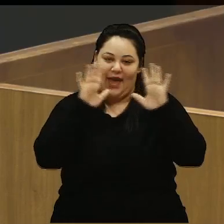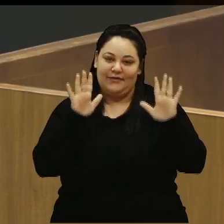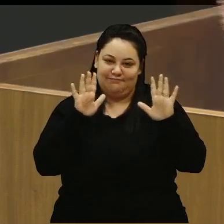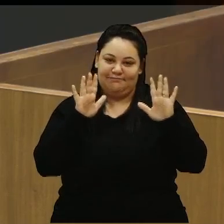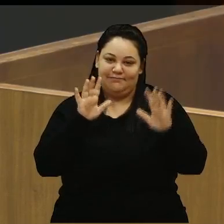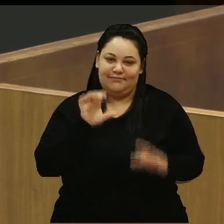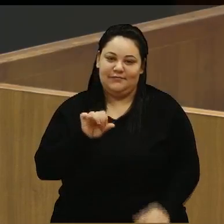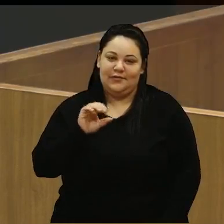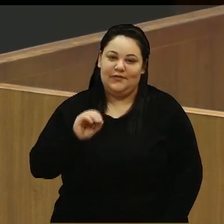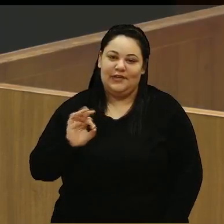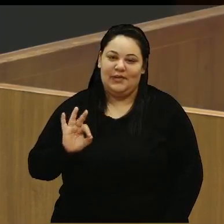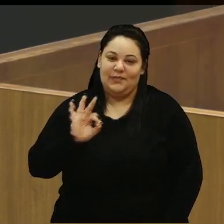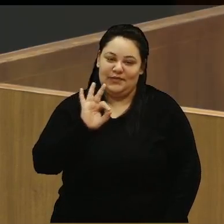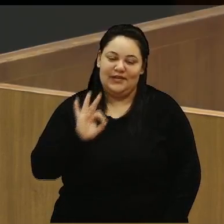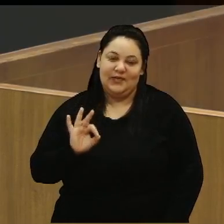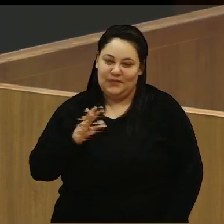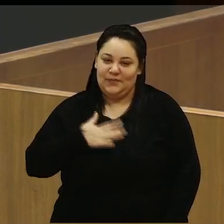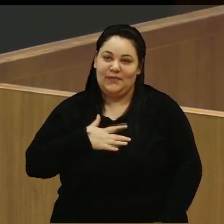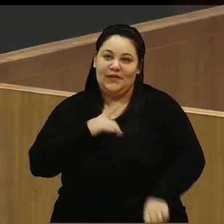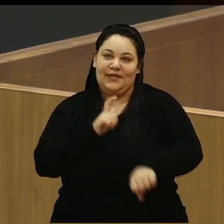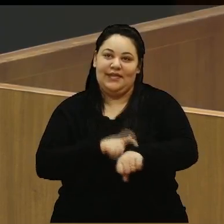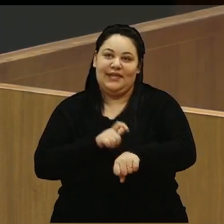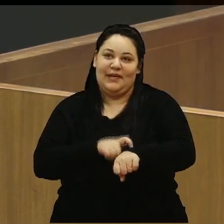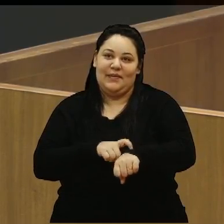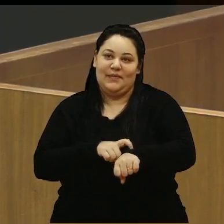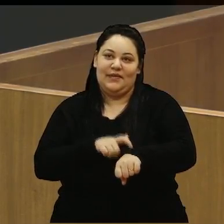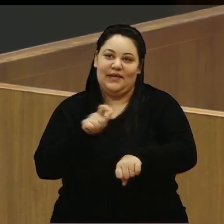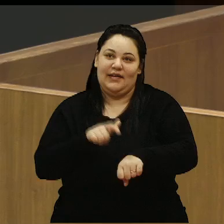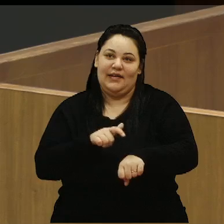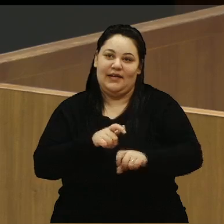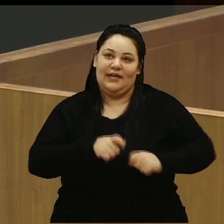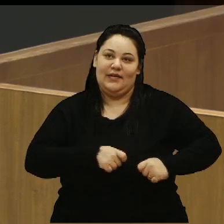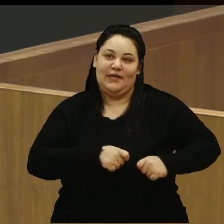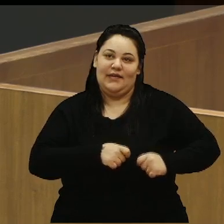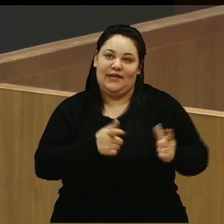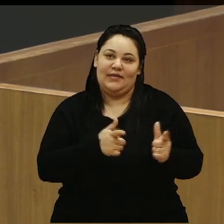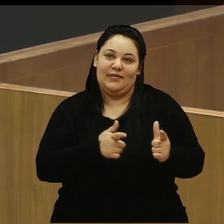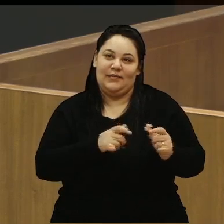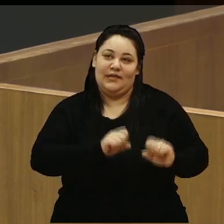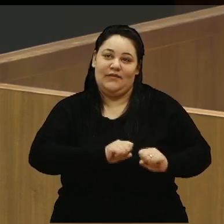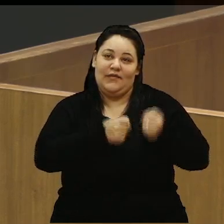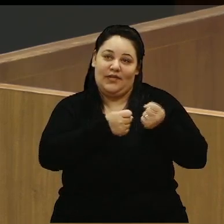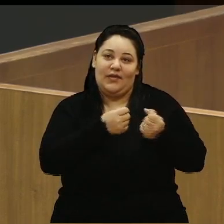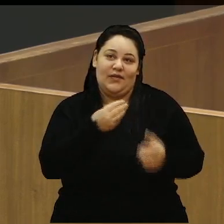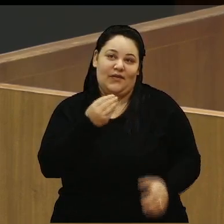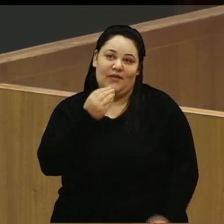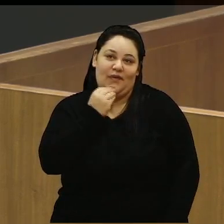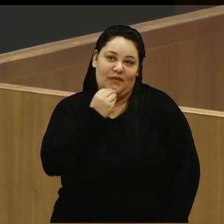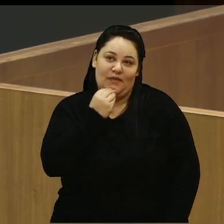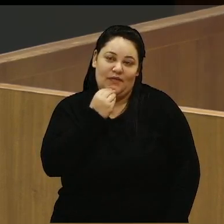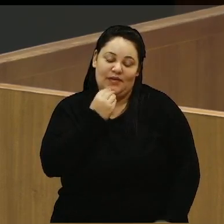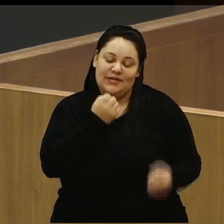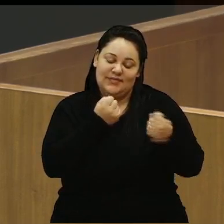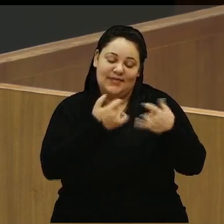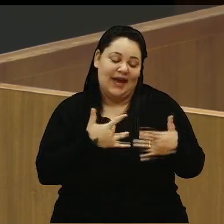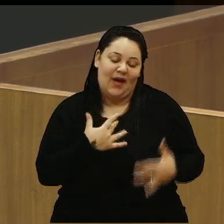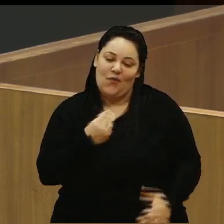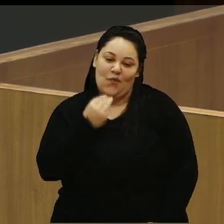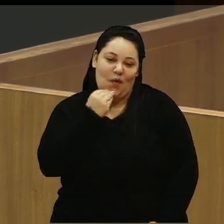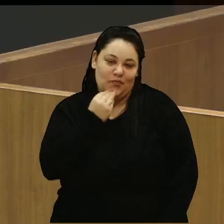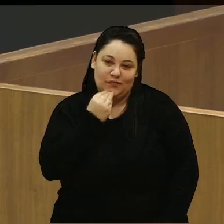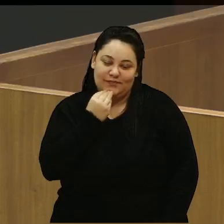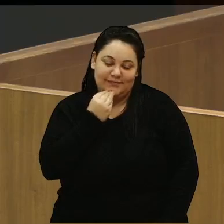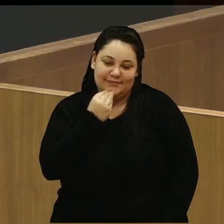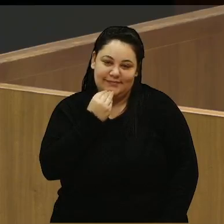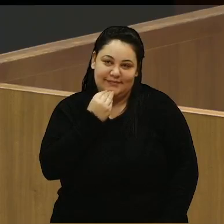90% do meu tempo aqui dentro eu gasto para defender o óbvio. É o óbvio, explicar o óbvio. E